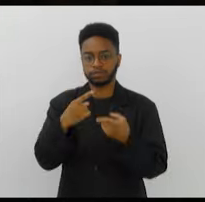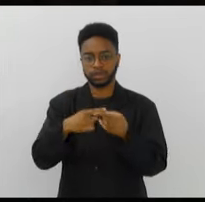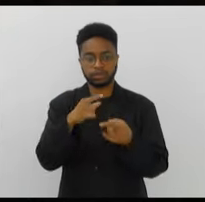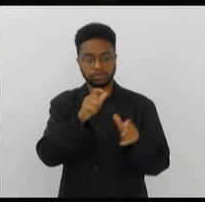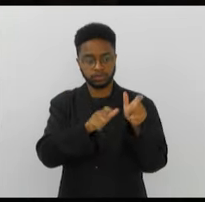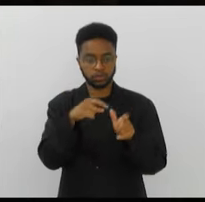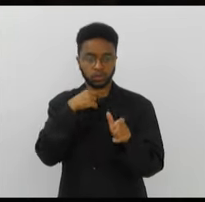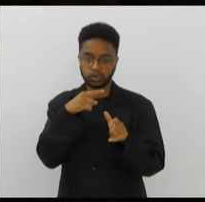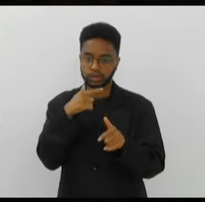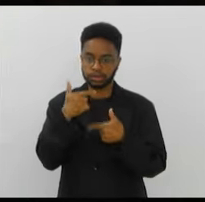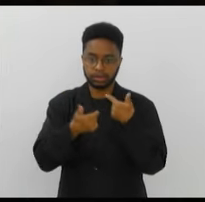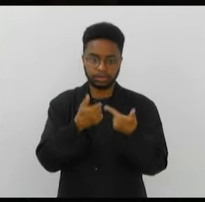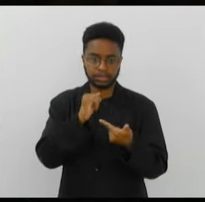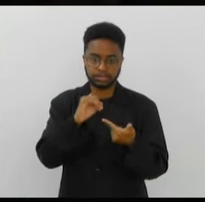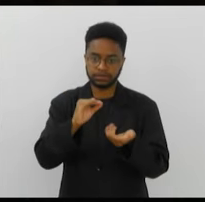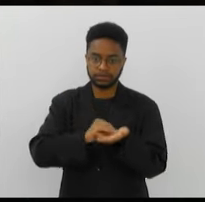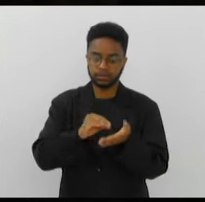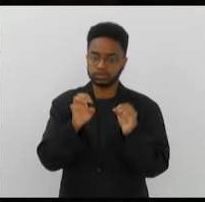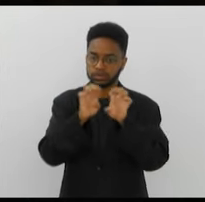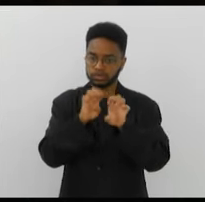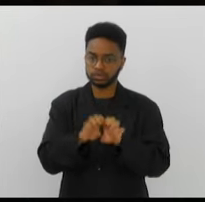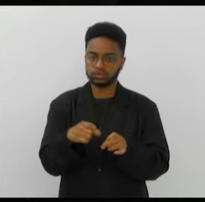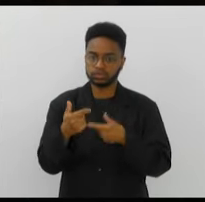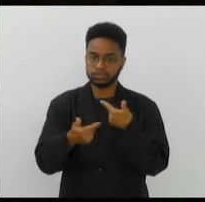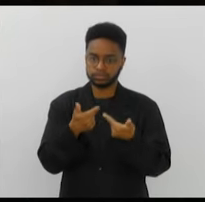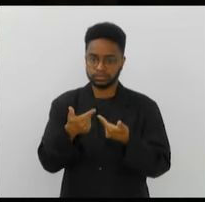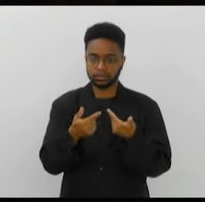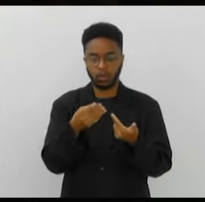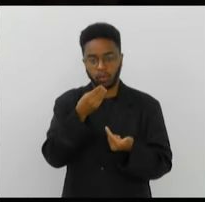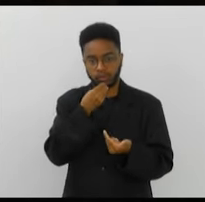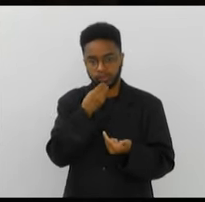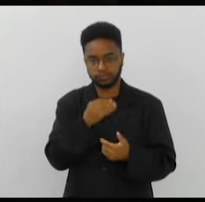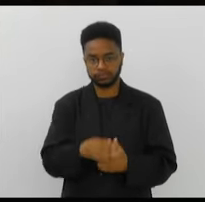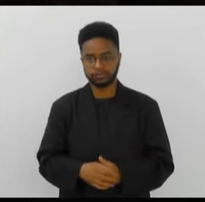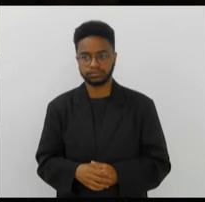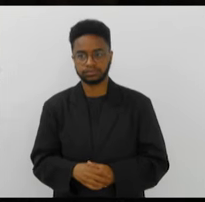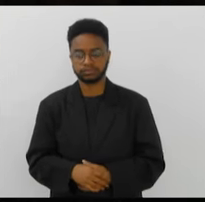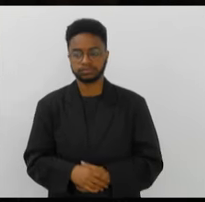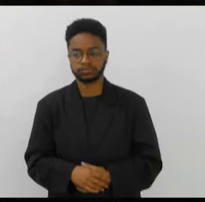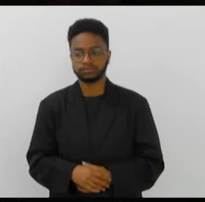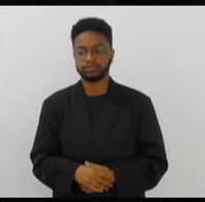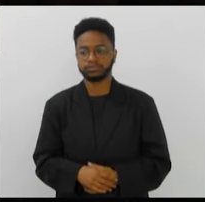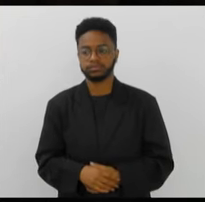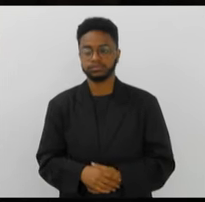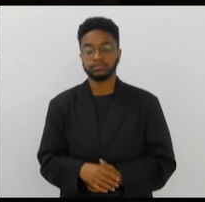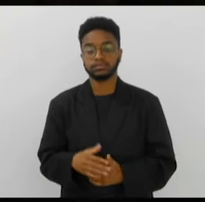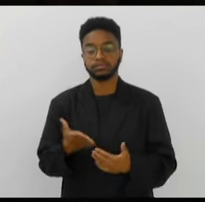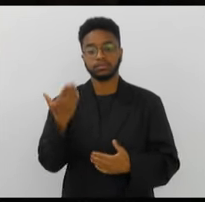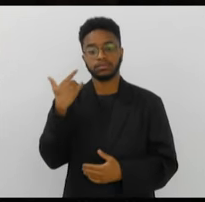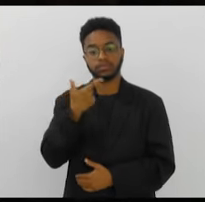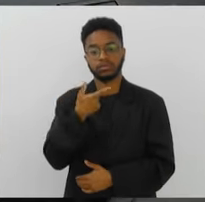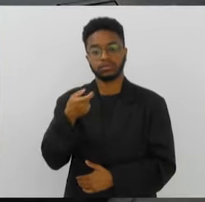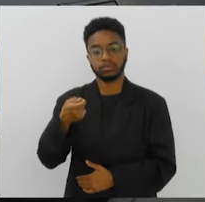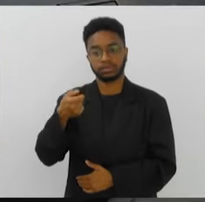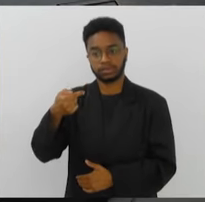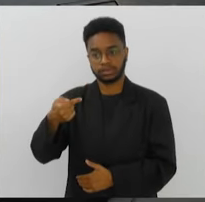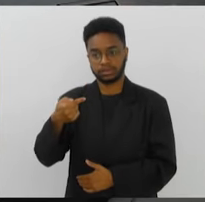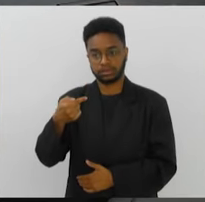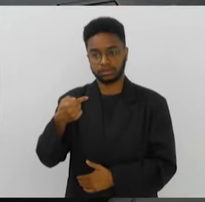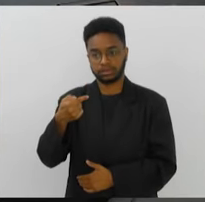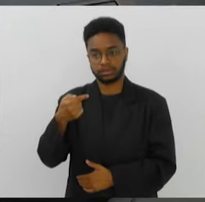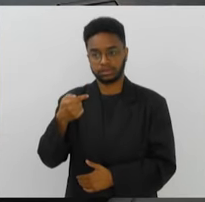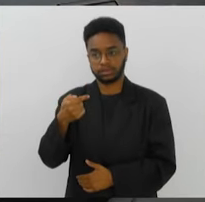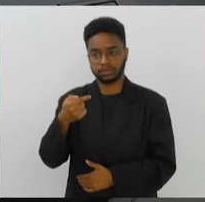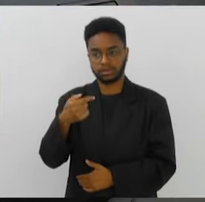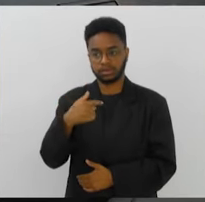consegue trabalhar sem uma estrutura mínima de trabalho, óbvio. Deputado, óbvio isso. Deputado, em 2007, Rodrigo, escuta essa, deputado Rodrigo.